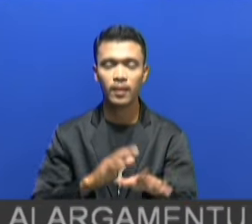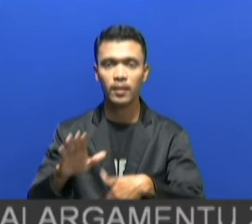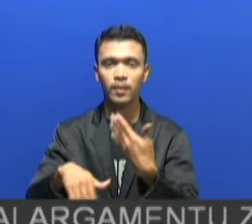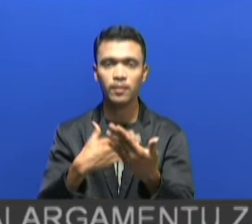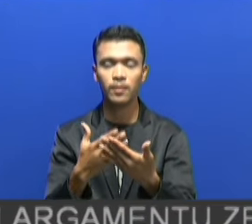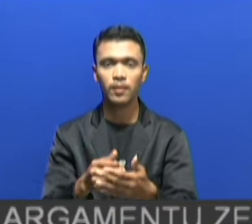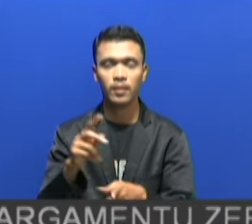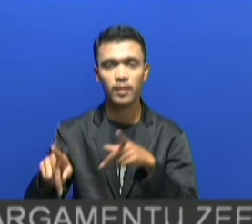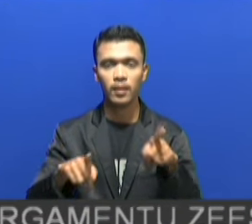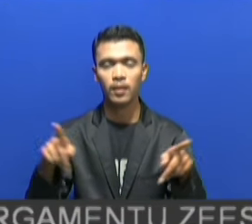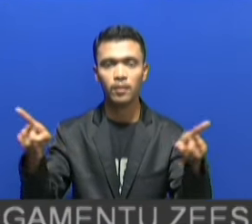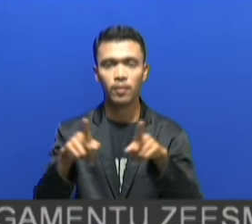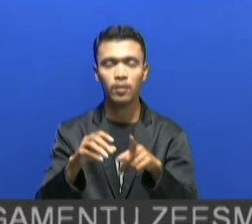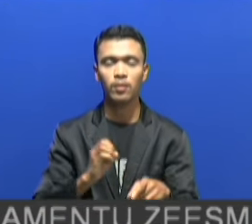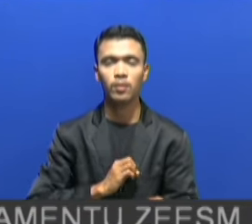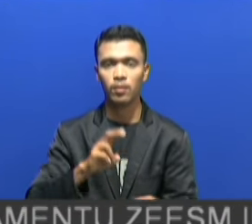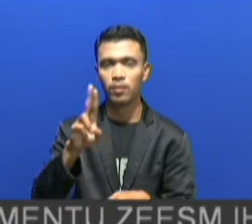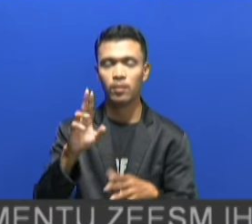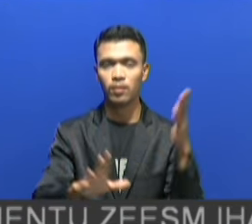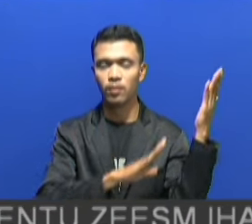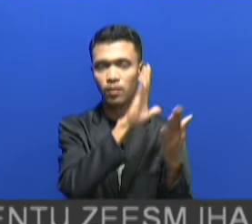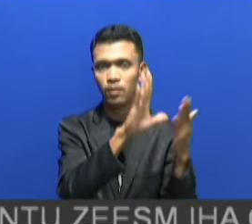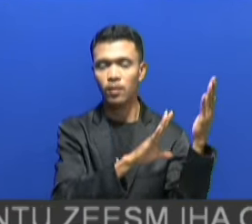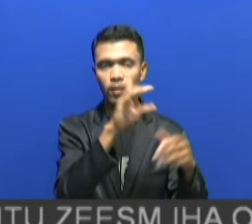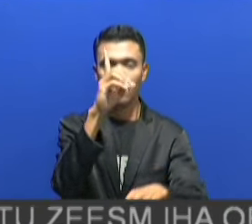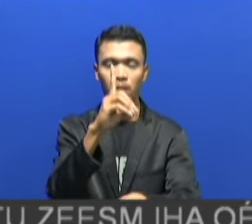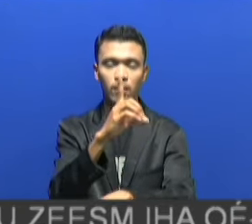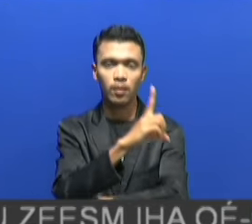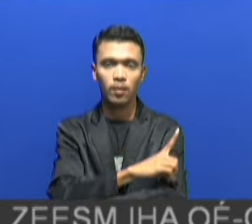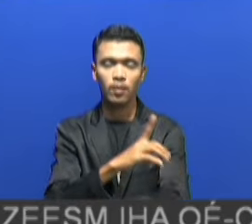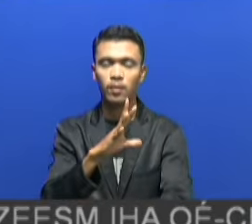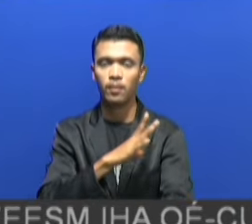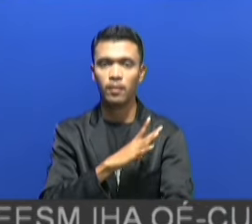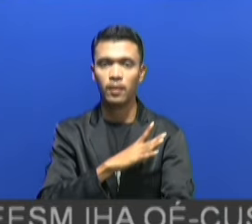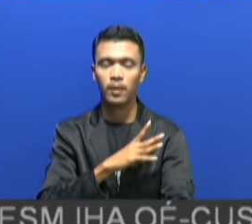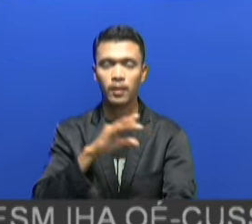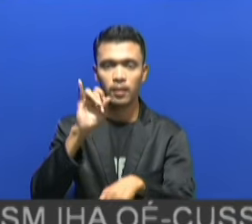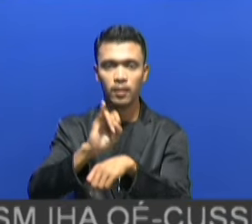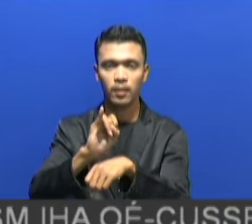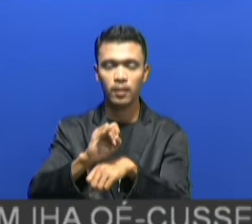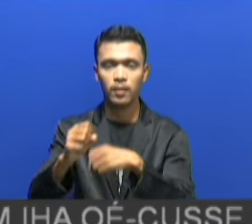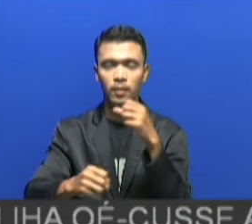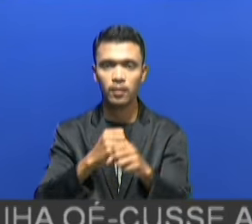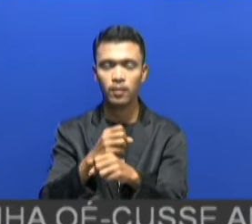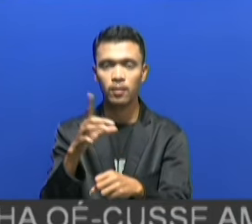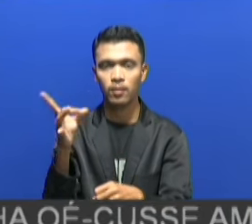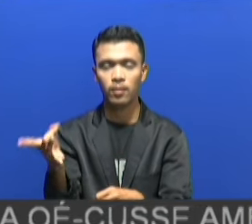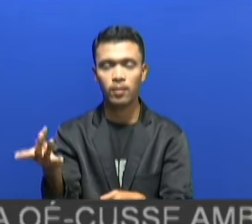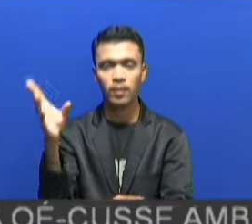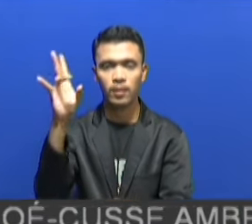Telespectadores sarani posto osu commemora lorong mahem parokia osu ba dala walunolu resin hito.